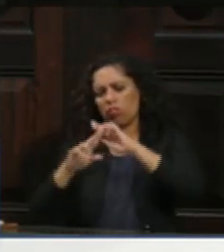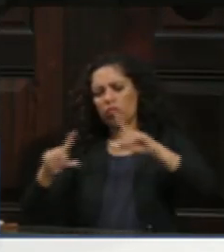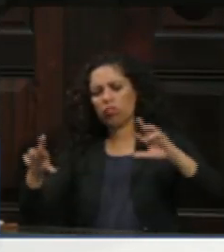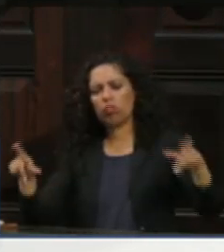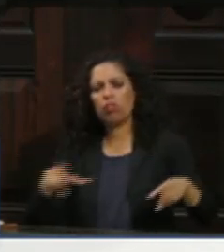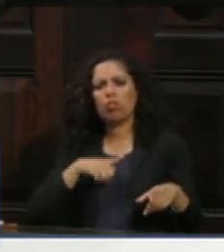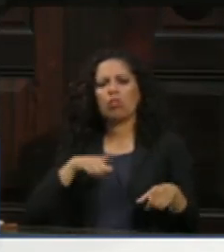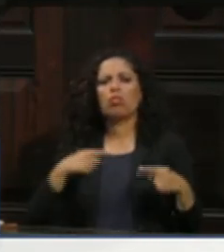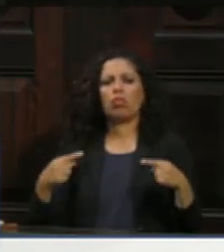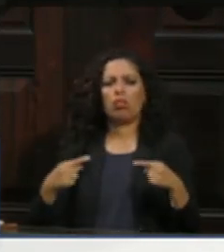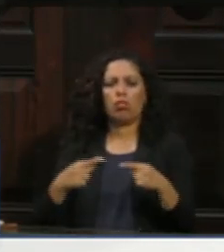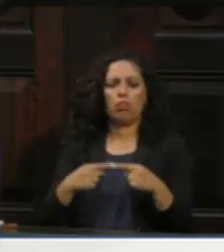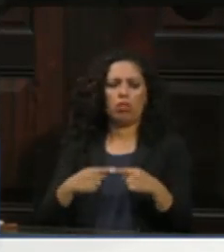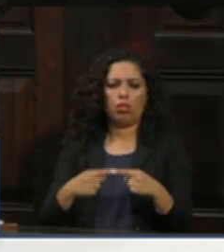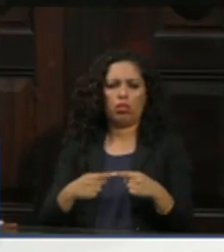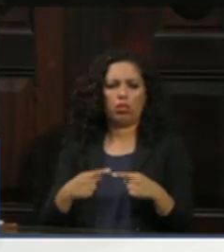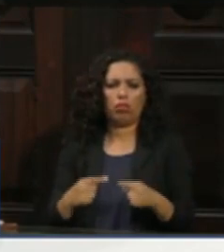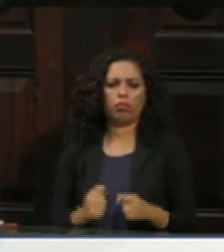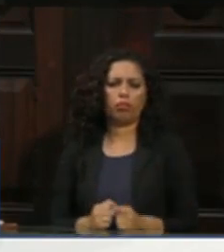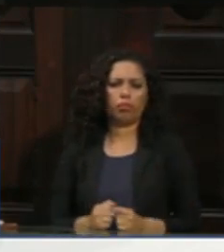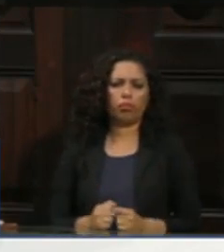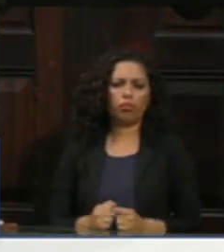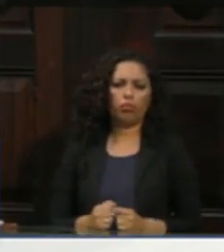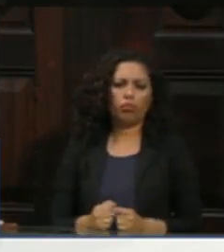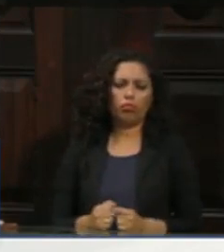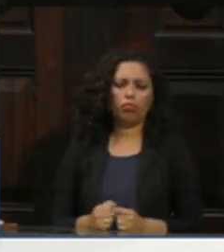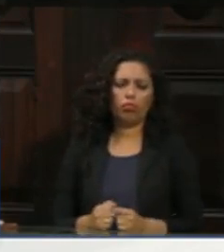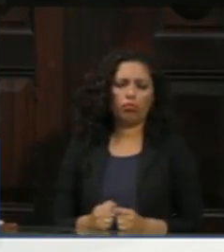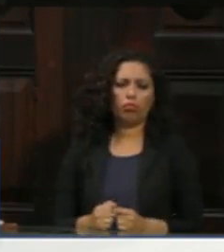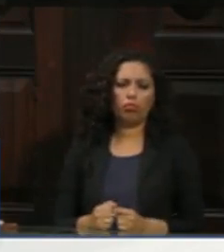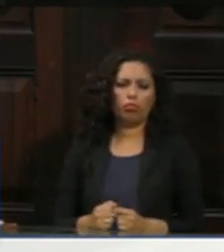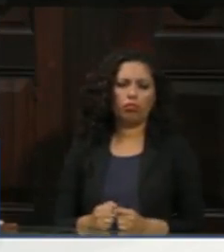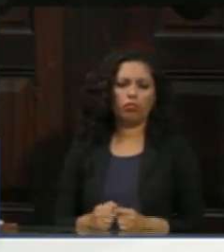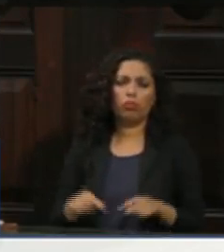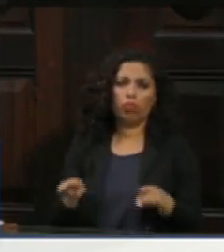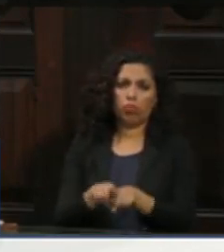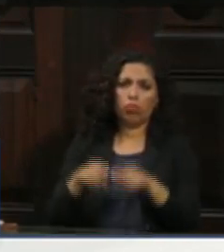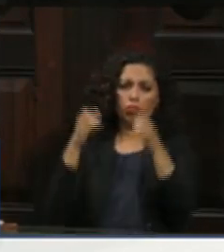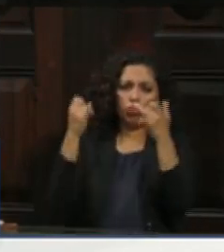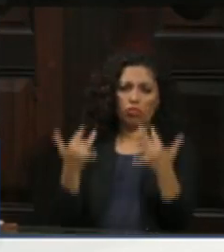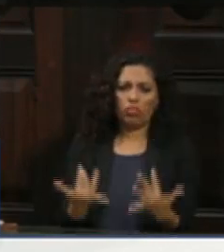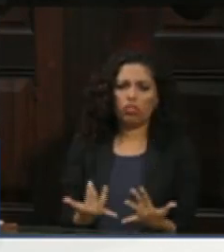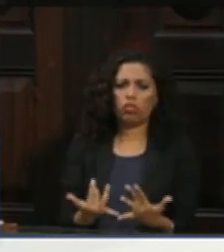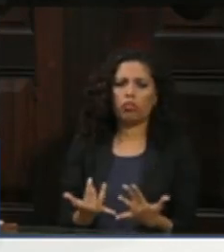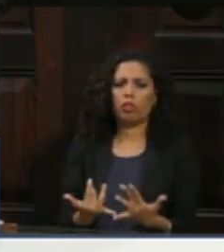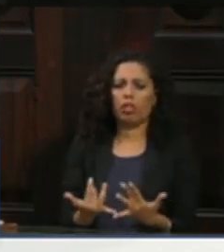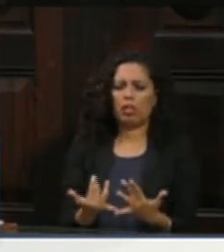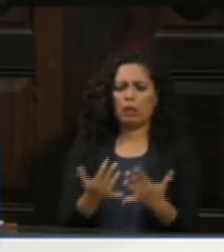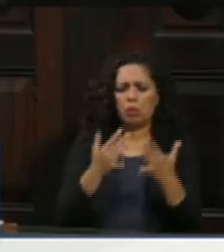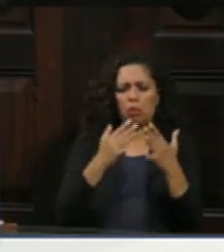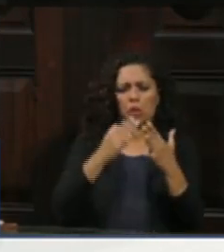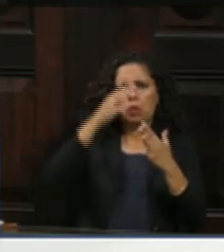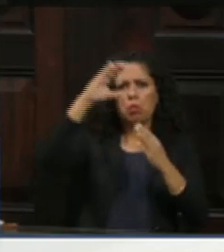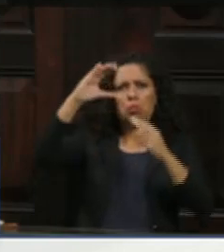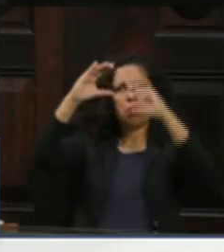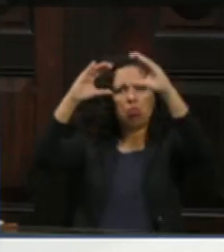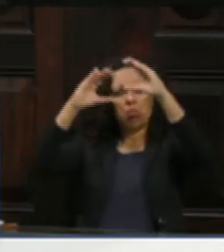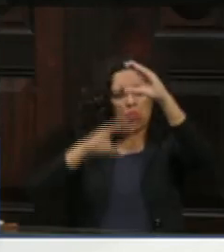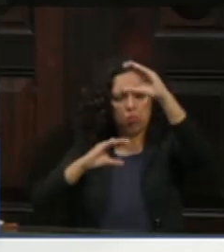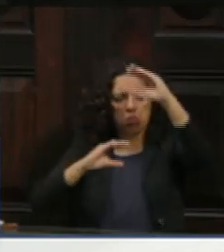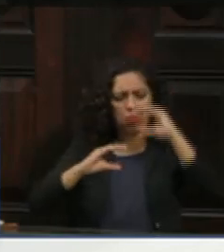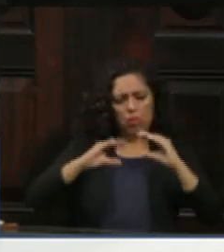econômicos solidários, lista vários, quais são os princípios, né? A organização autogestionária, né?